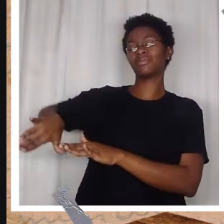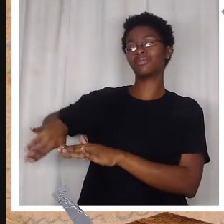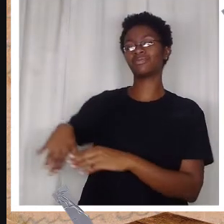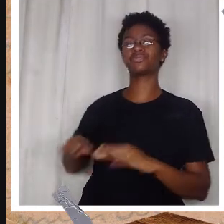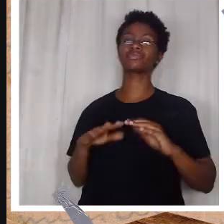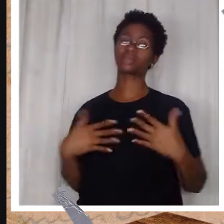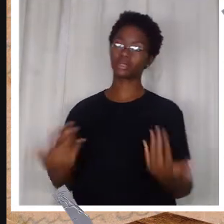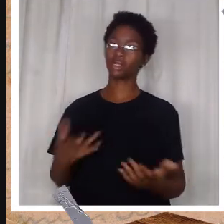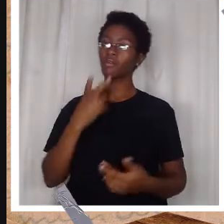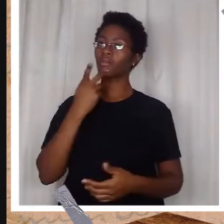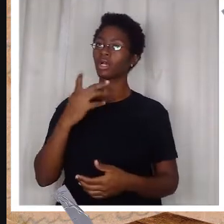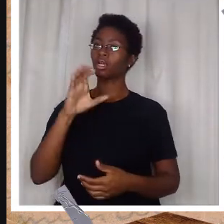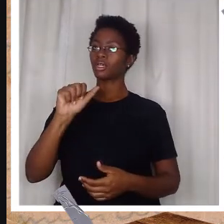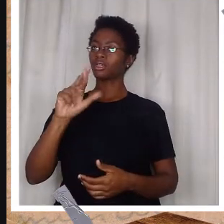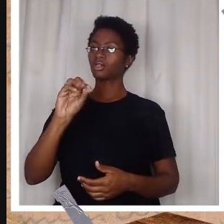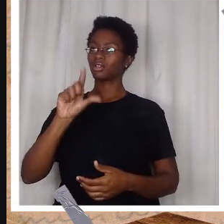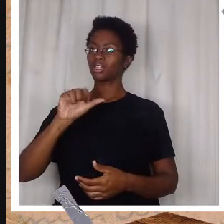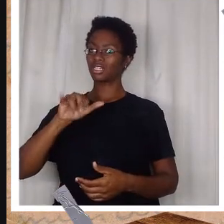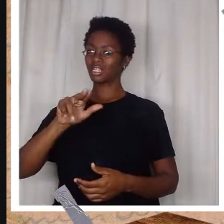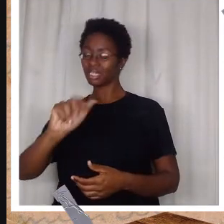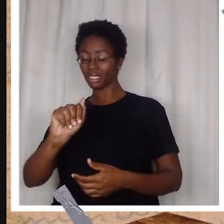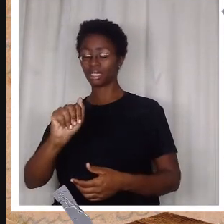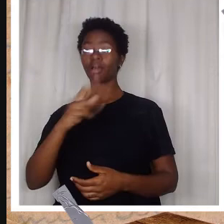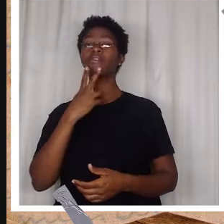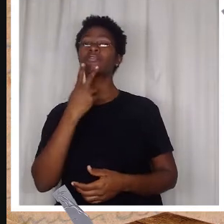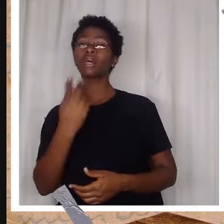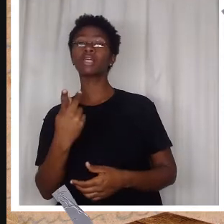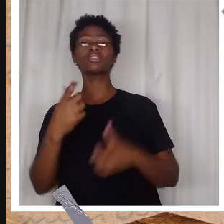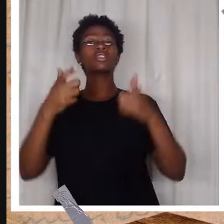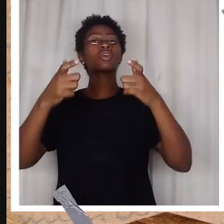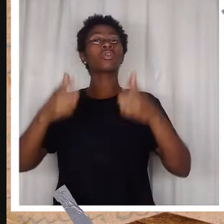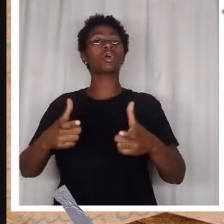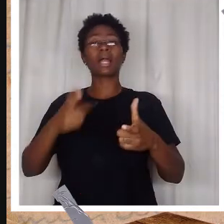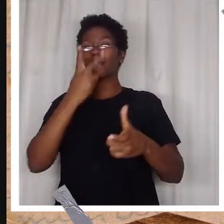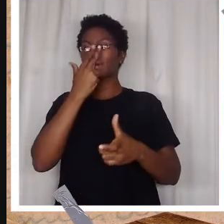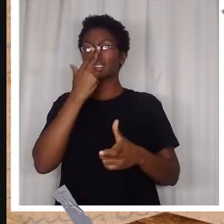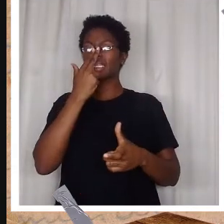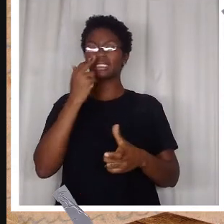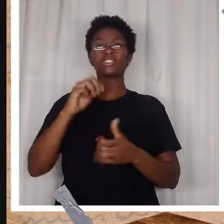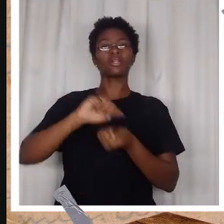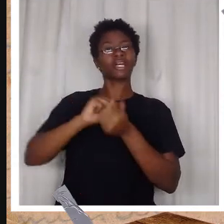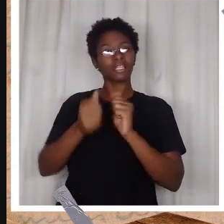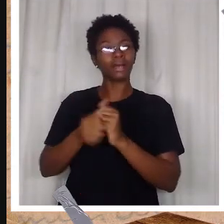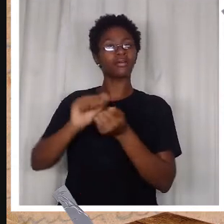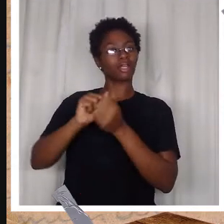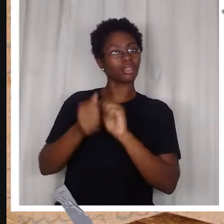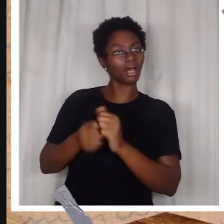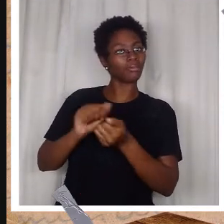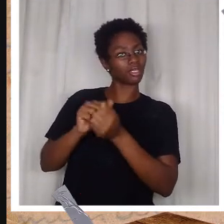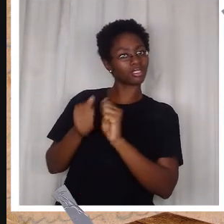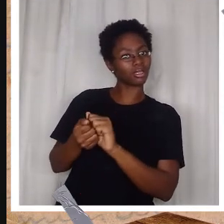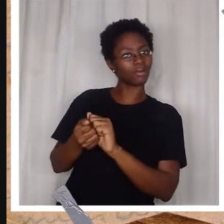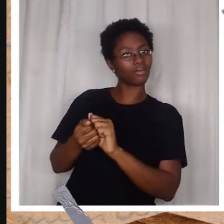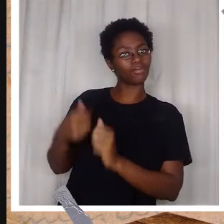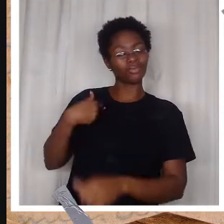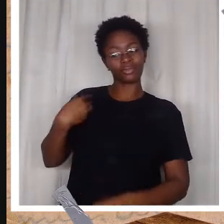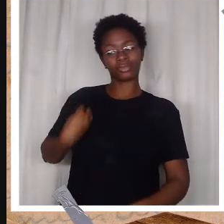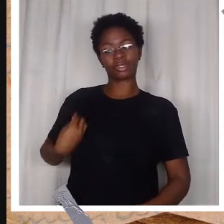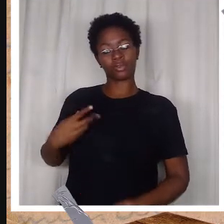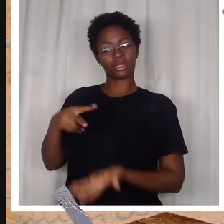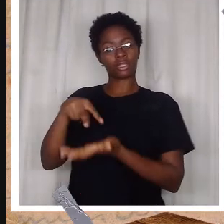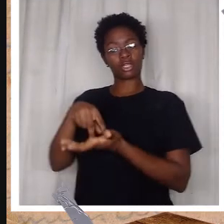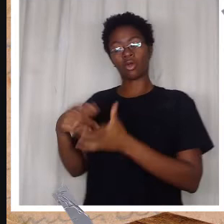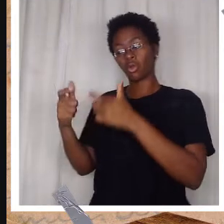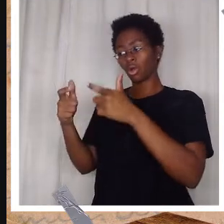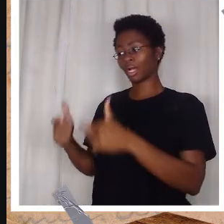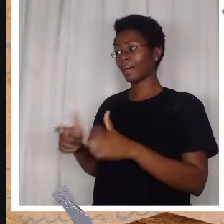desse lugar de inadequação constante, né? De estar num lugar que talvez não seja